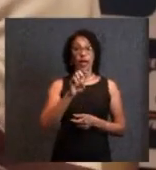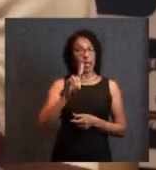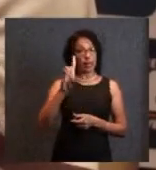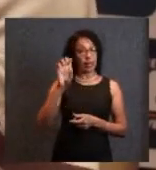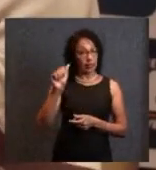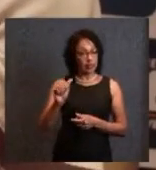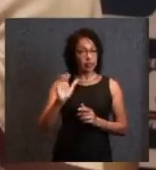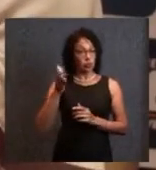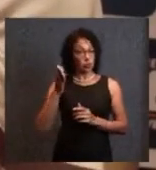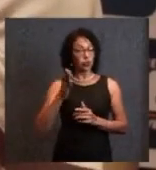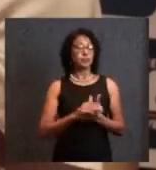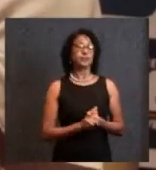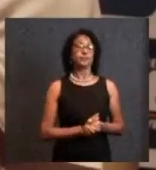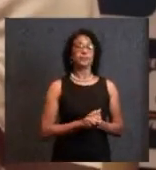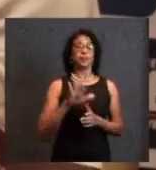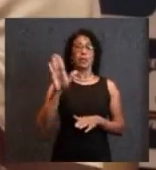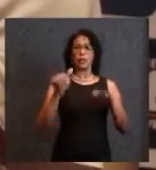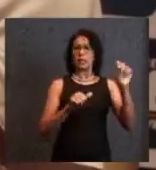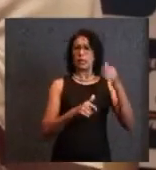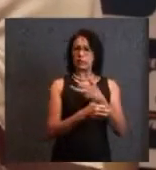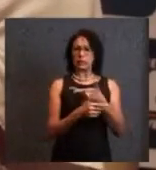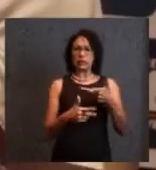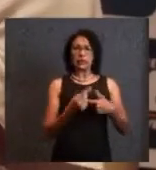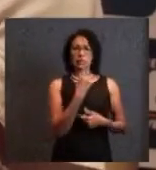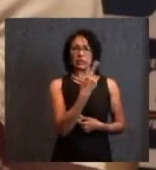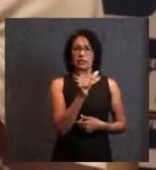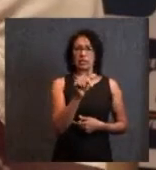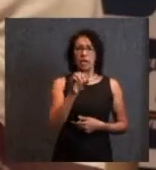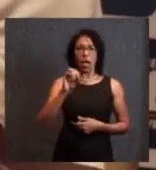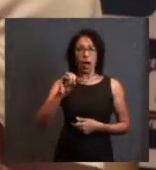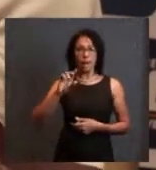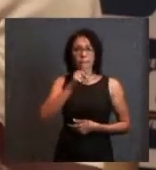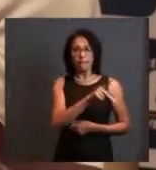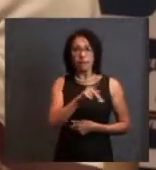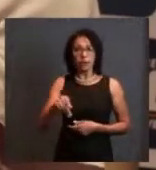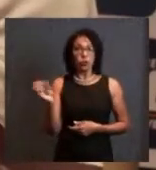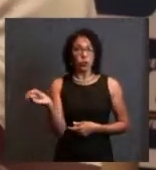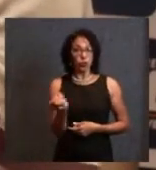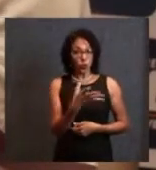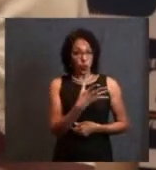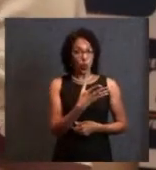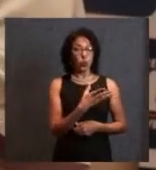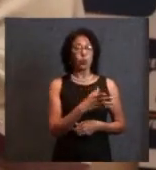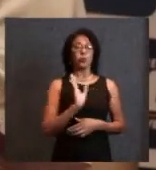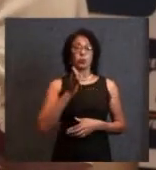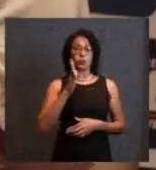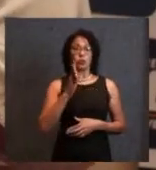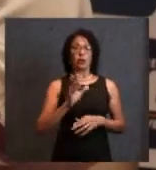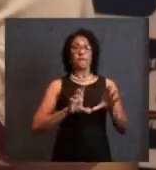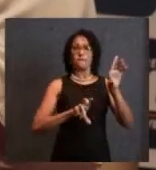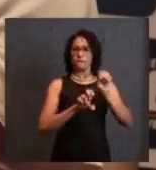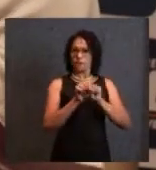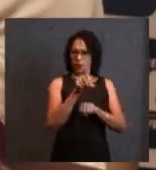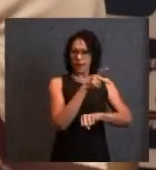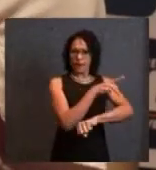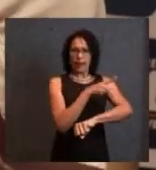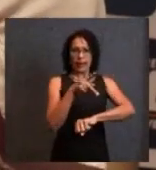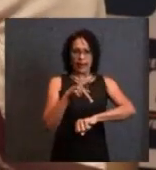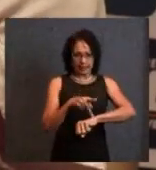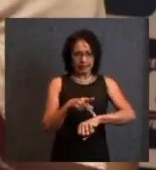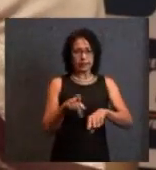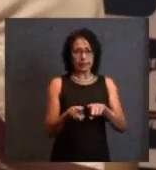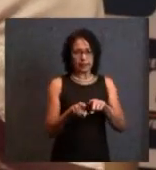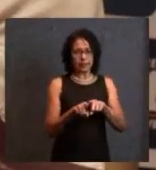direito administrativo. São 170 entre licenciatura específica e pedagogia.